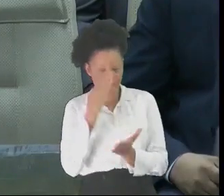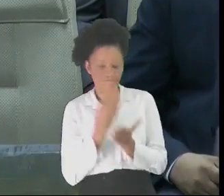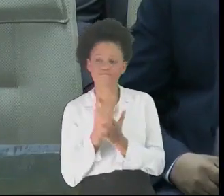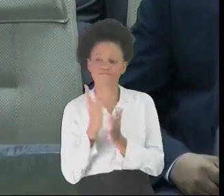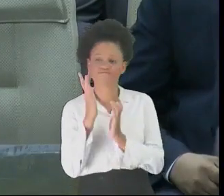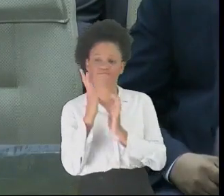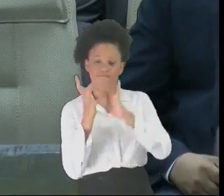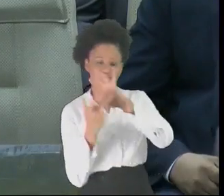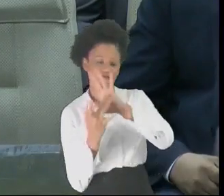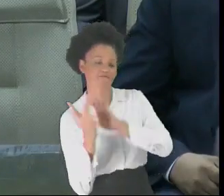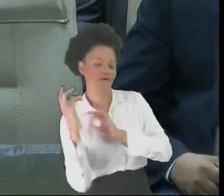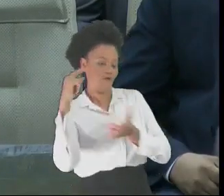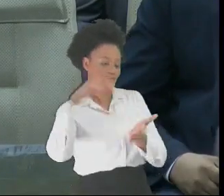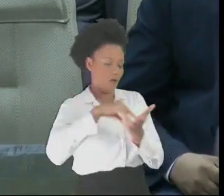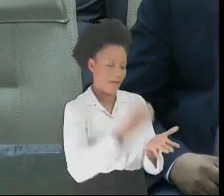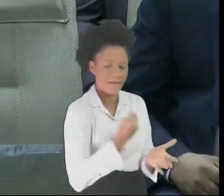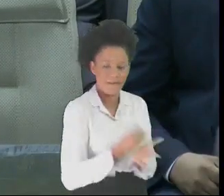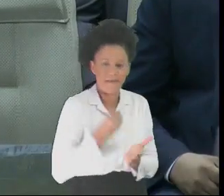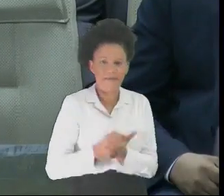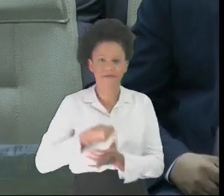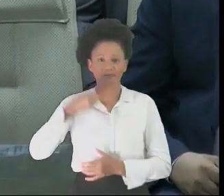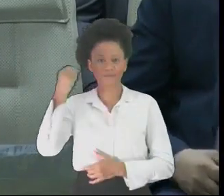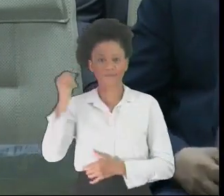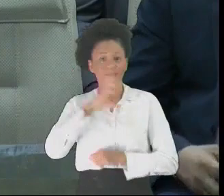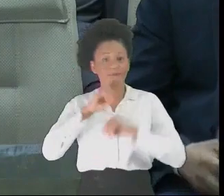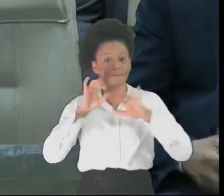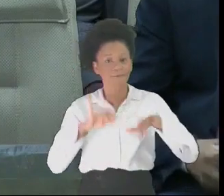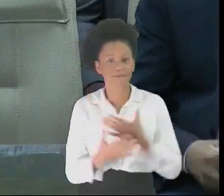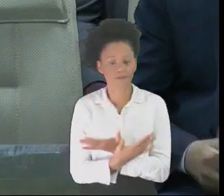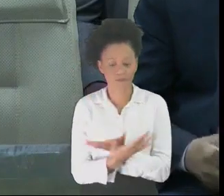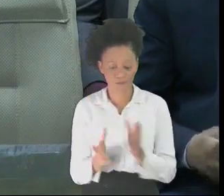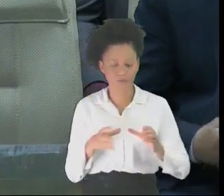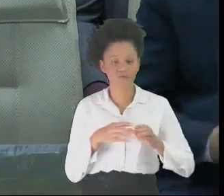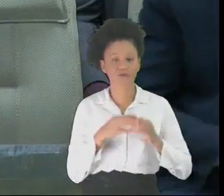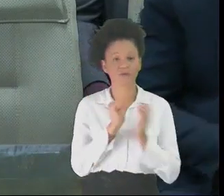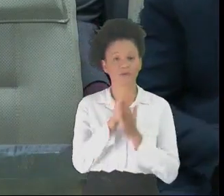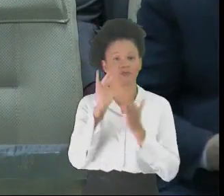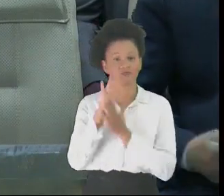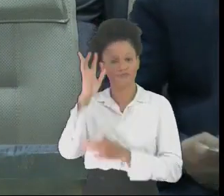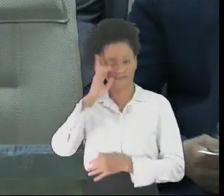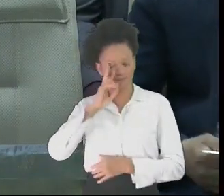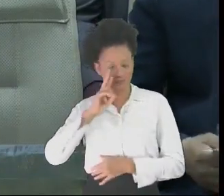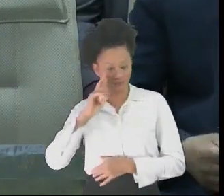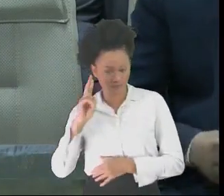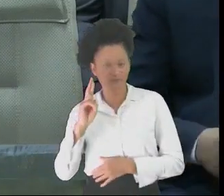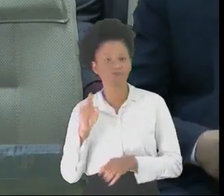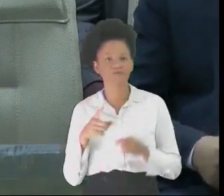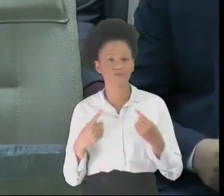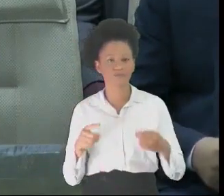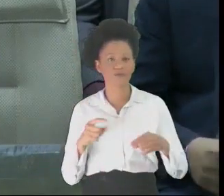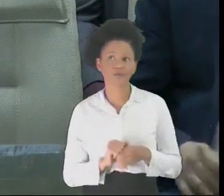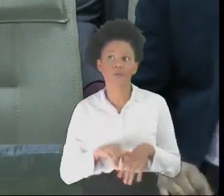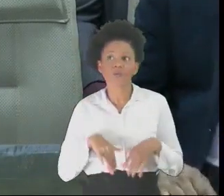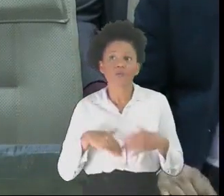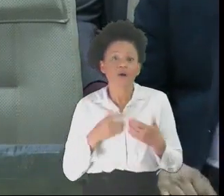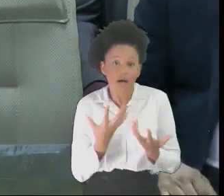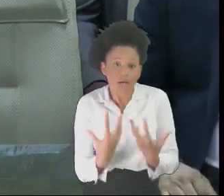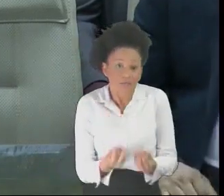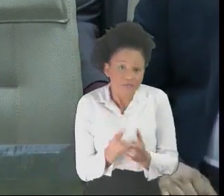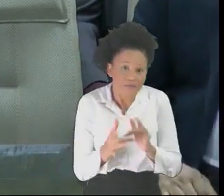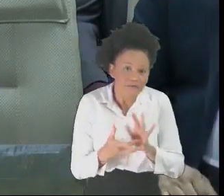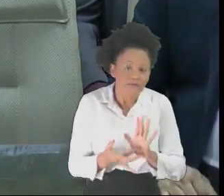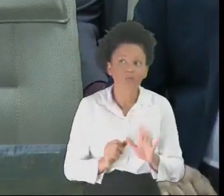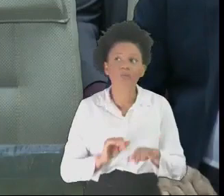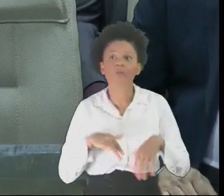abençoe. Deus ajude, os meninos vão louvar a Deus com o hino. E se alguém quiser aceitar Jesus, quando é que vai acontecer isso? Quando é que vai se